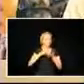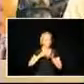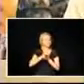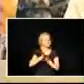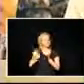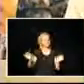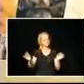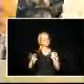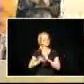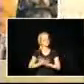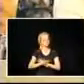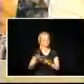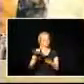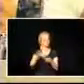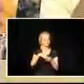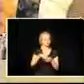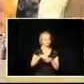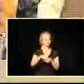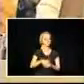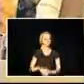votado.